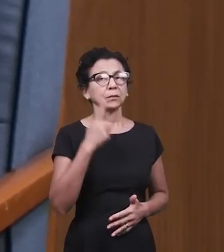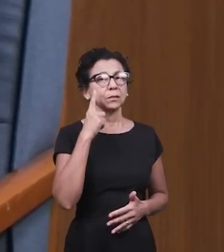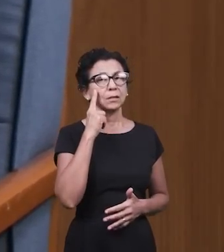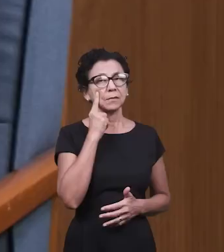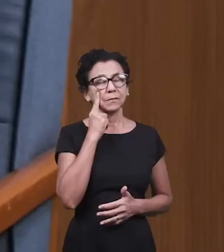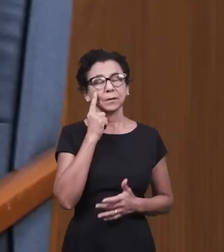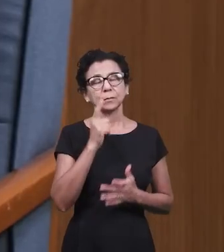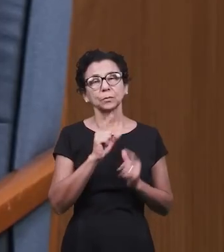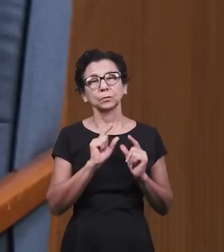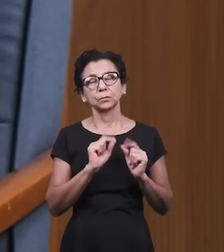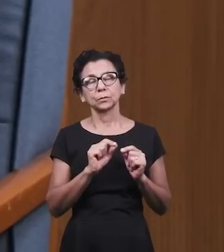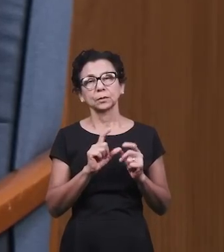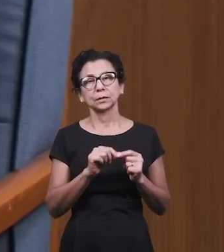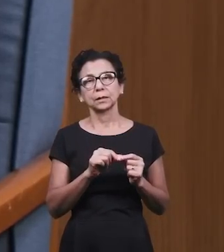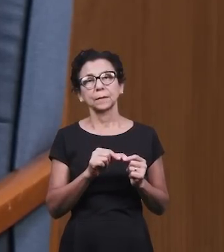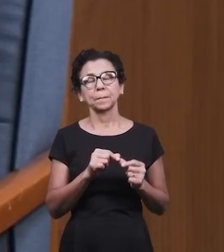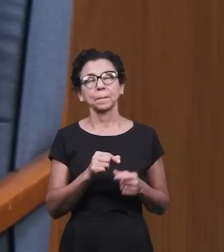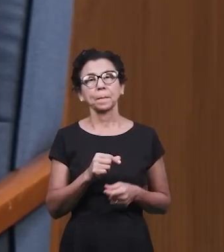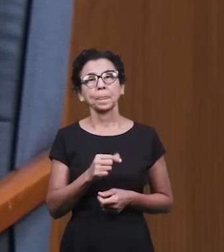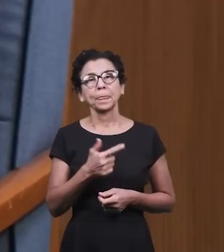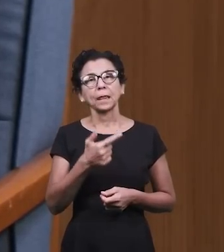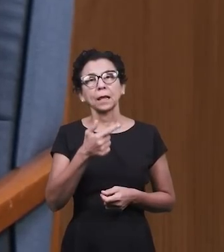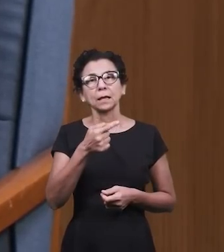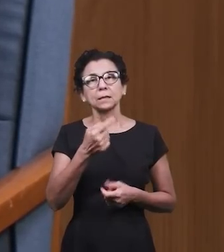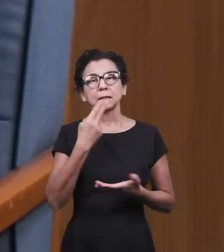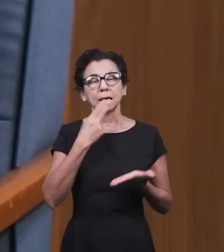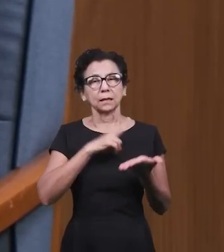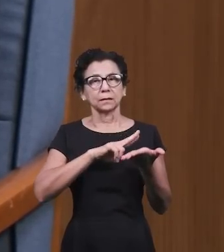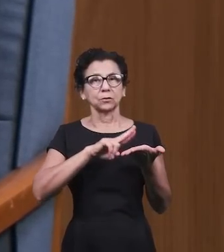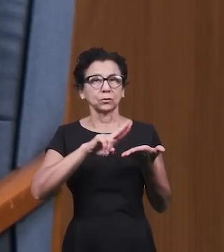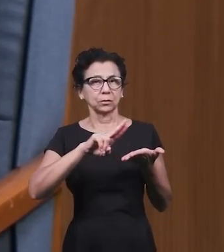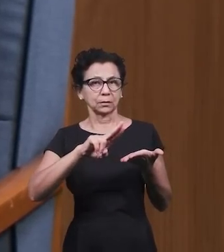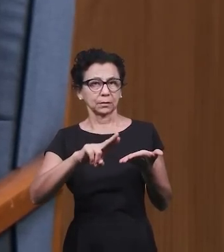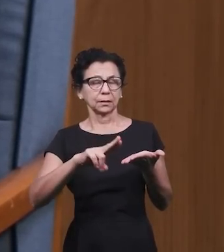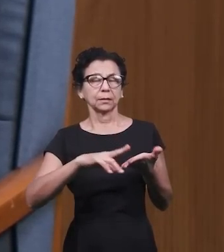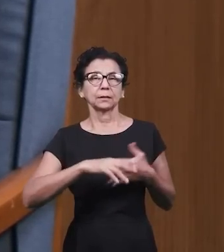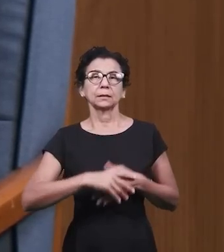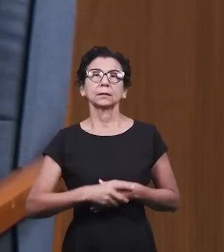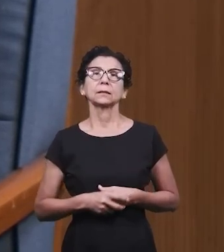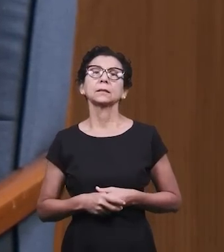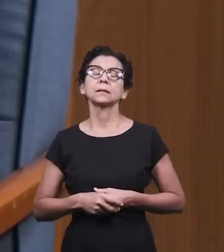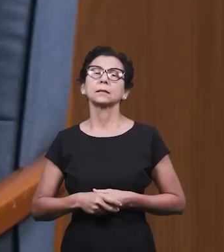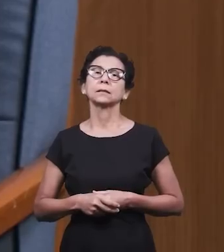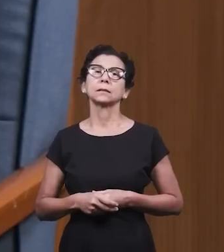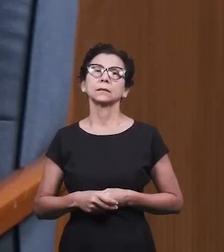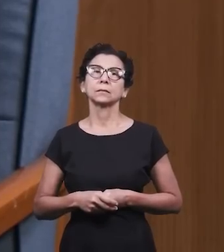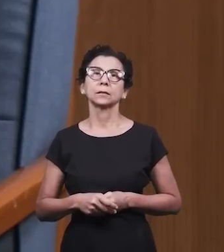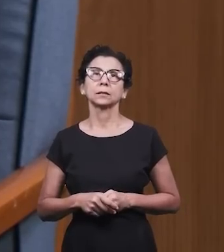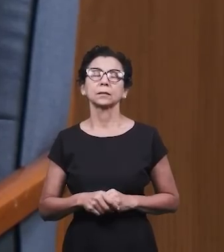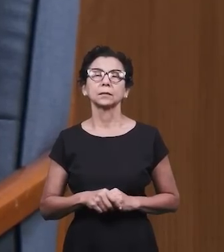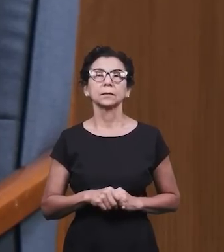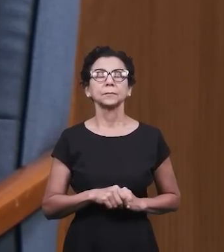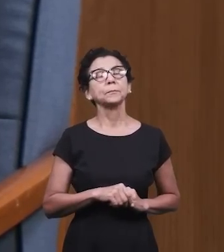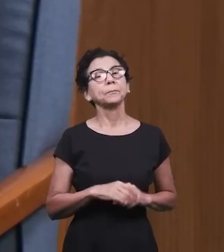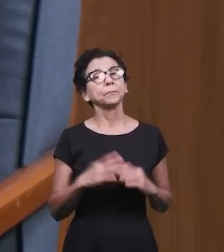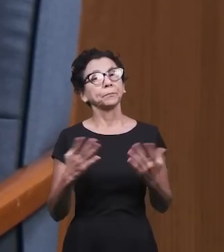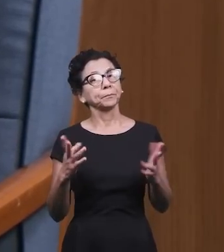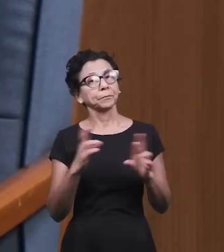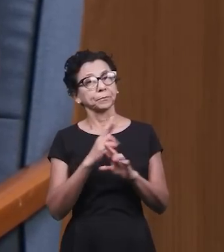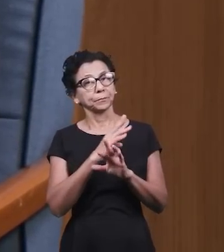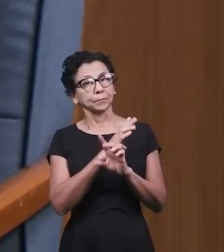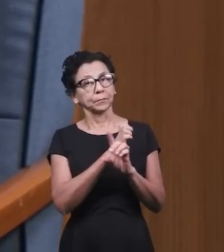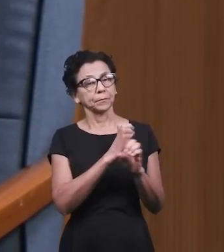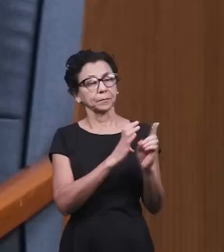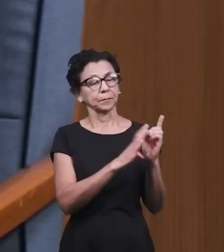especialmente nas 7 cartas, que é a parte inicial do nosso estudo na Escola